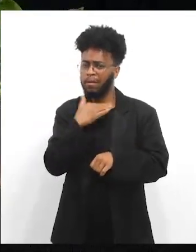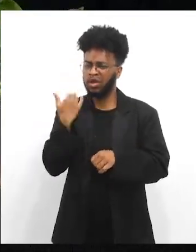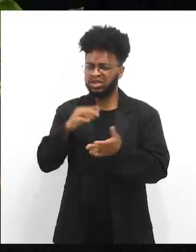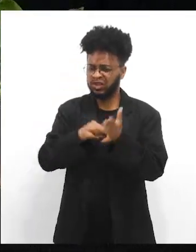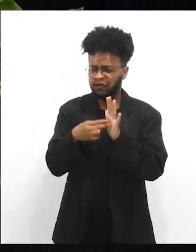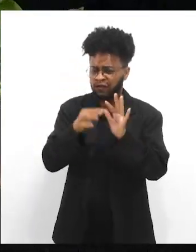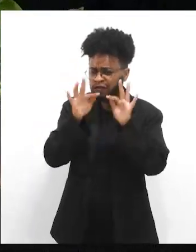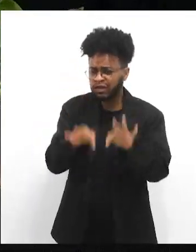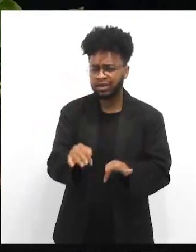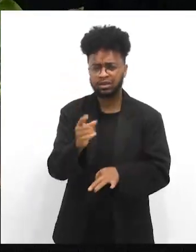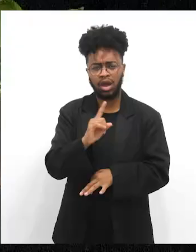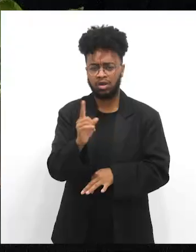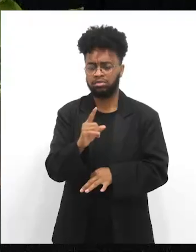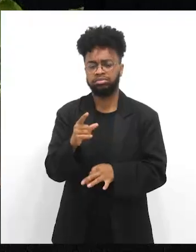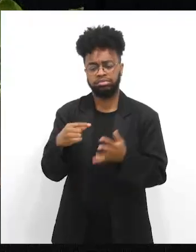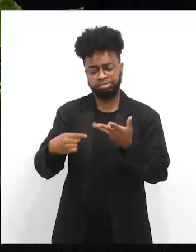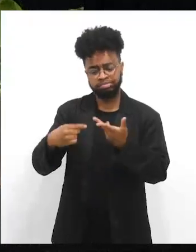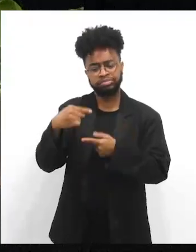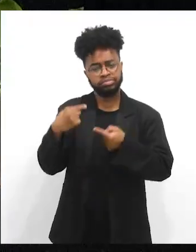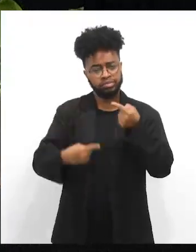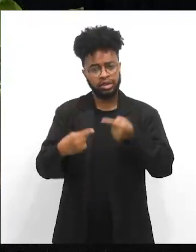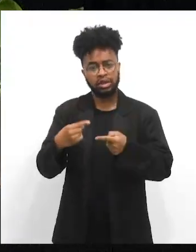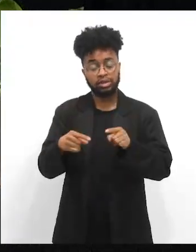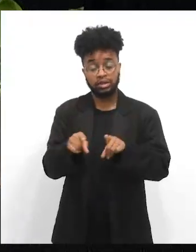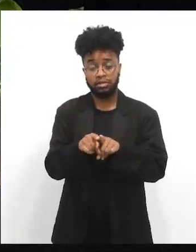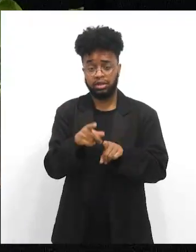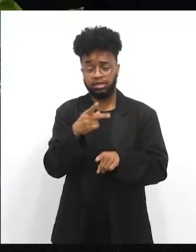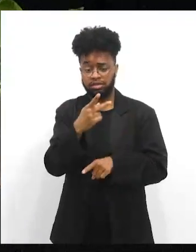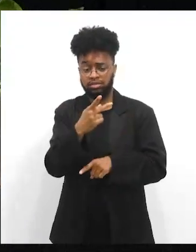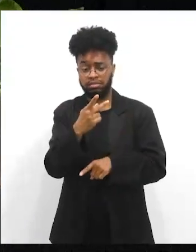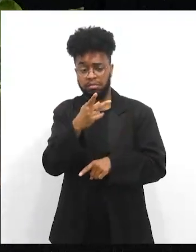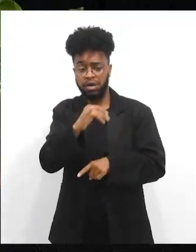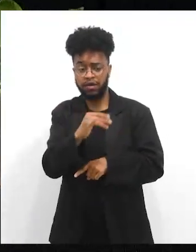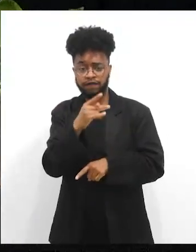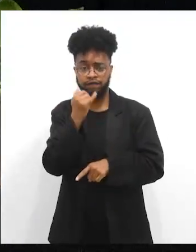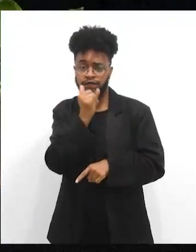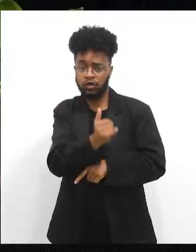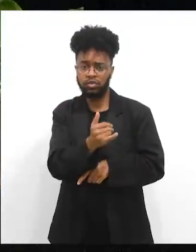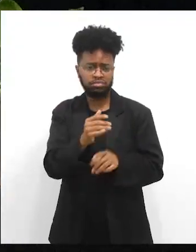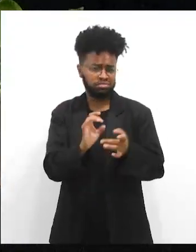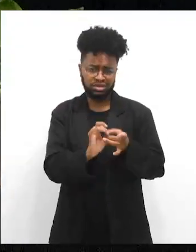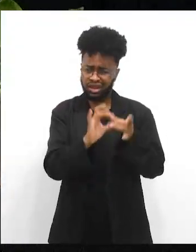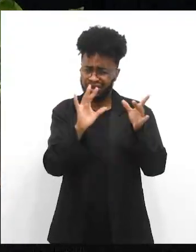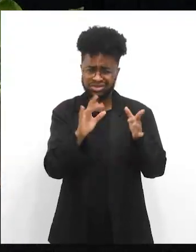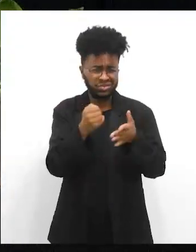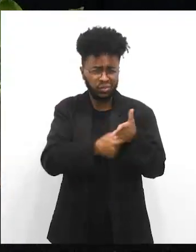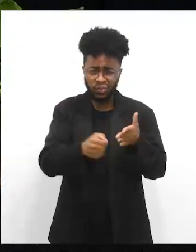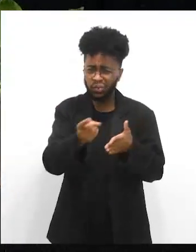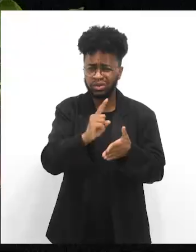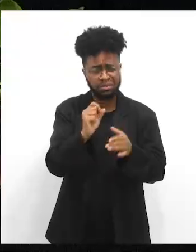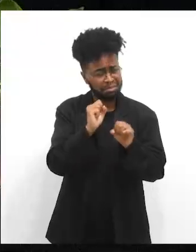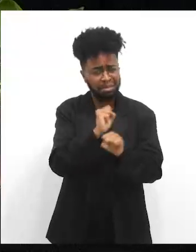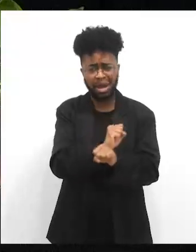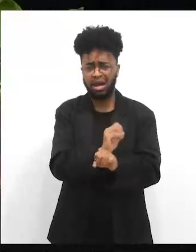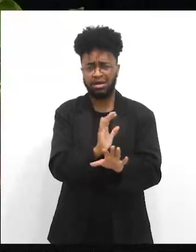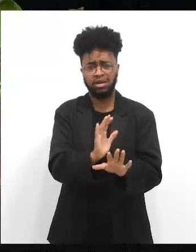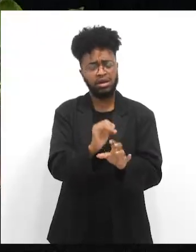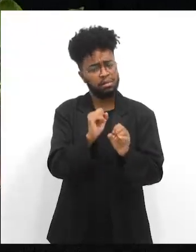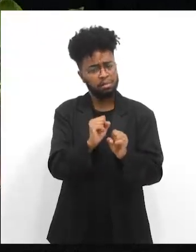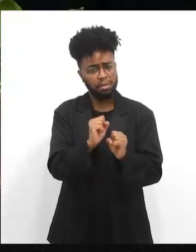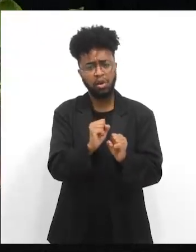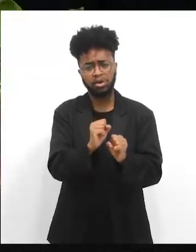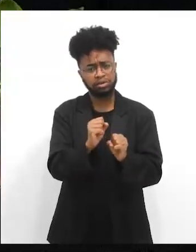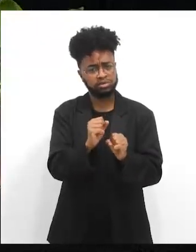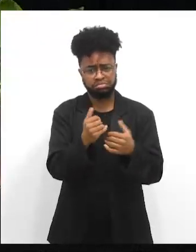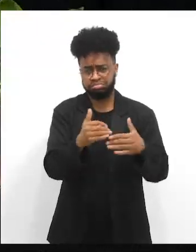que a morte não era o fim e tudo mais. Até que o pai dela disse para ela: deixa aí, não luta mais,